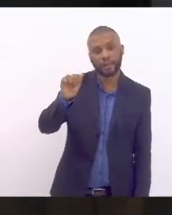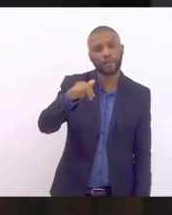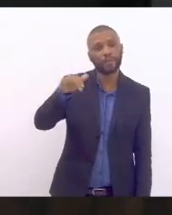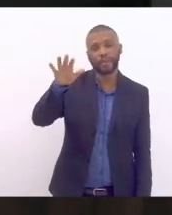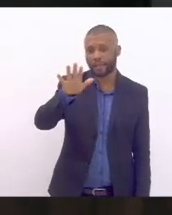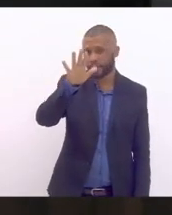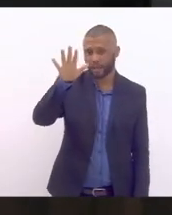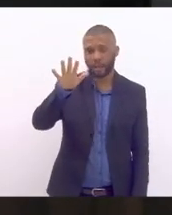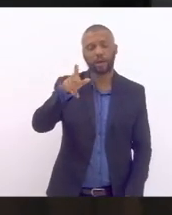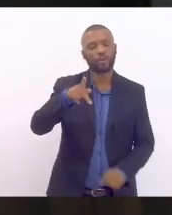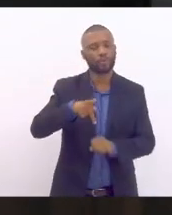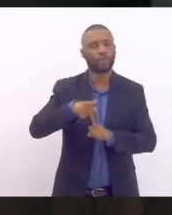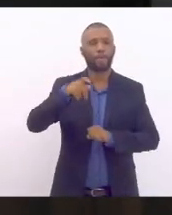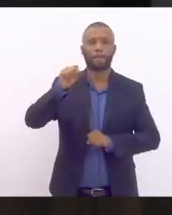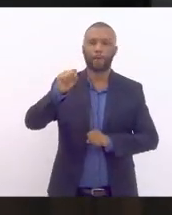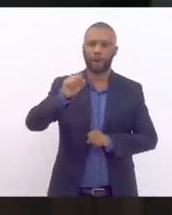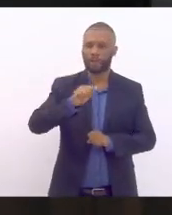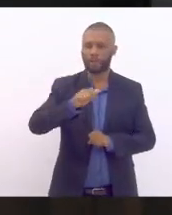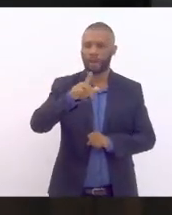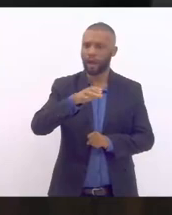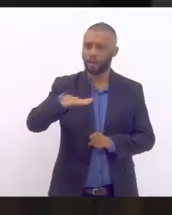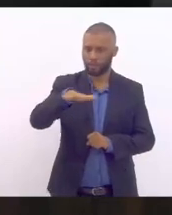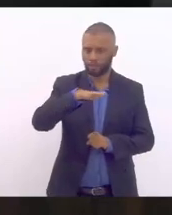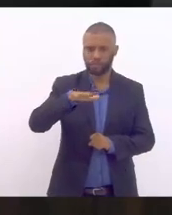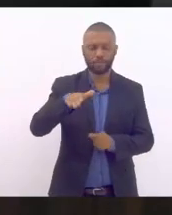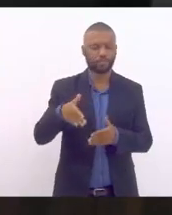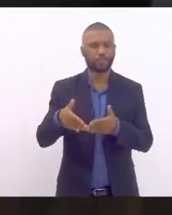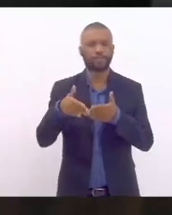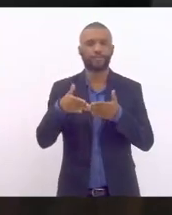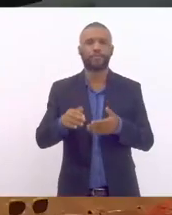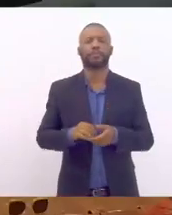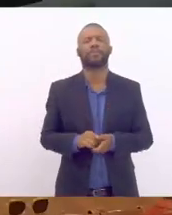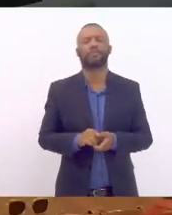pós-graduandos por favor